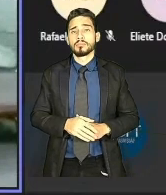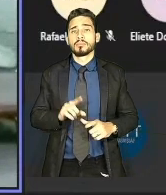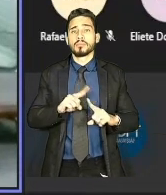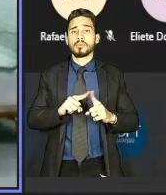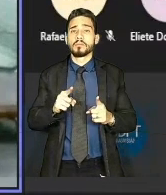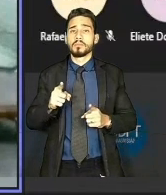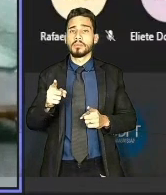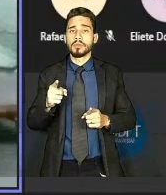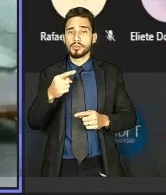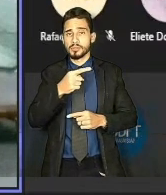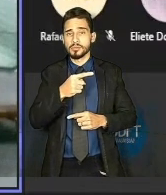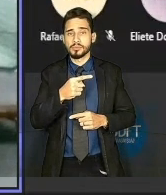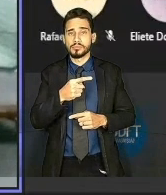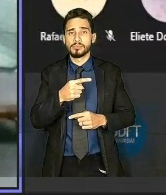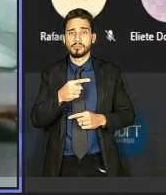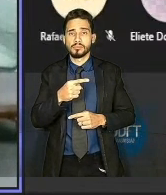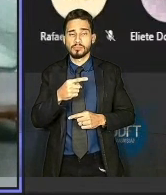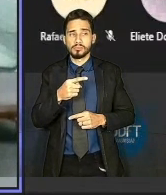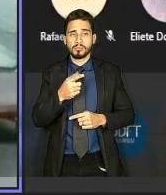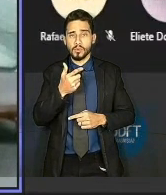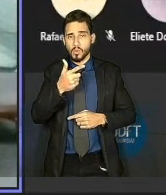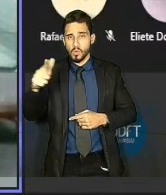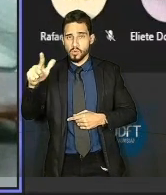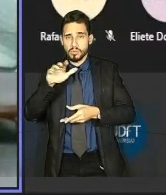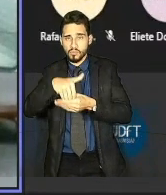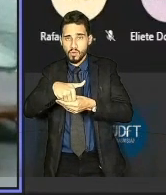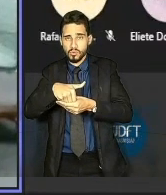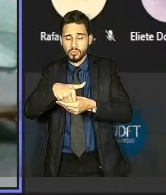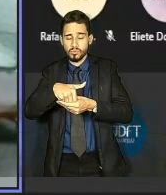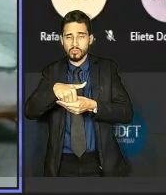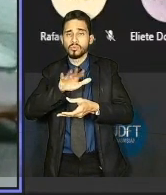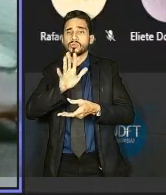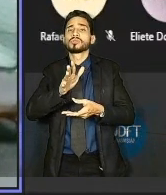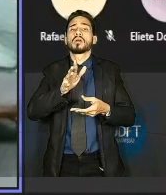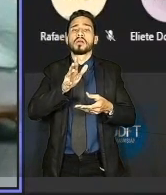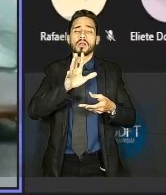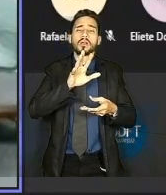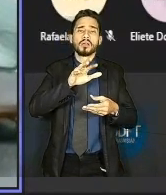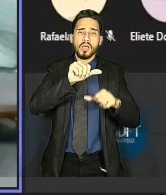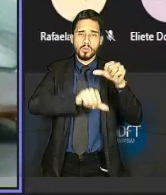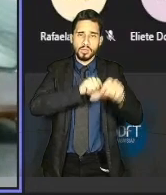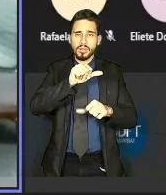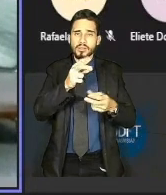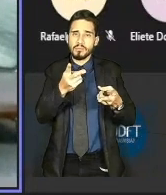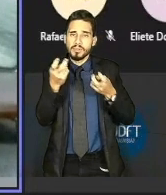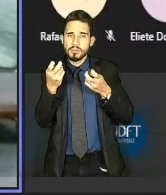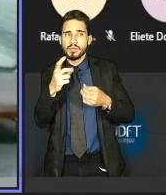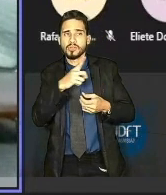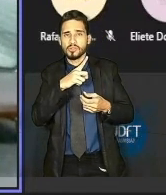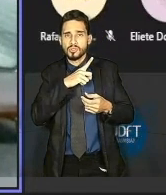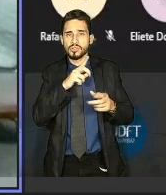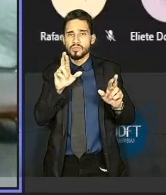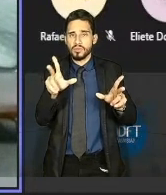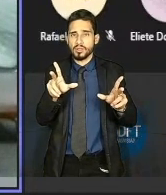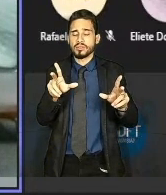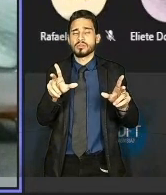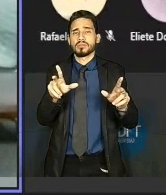aqui... Né, mas Vossa Excelência estaria dando parcial provimento ao recurso da CELG, não é isso? Exato, mas eu já alterei ao